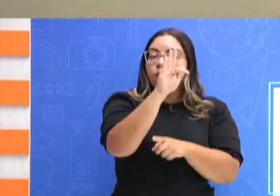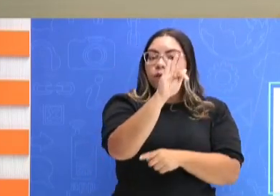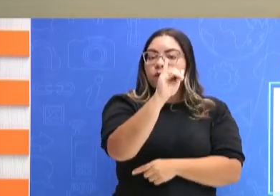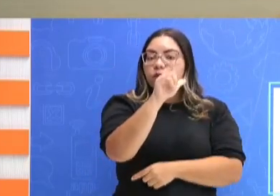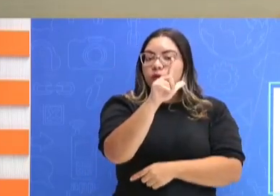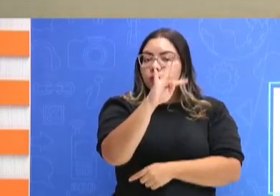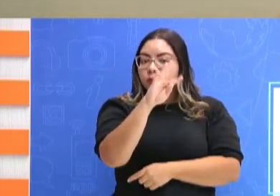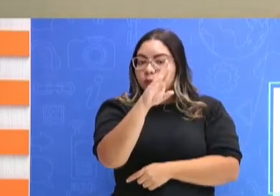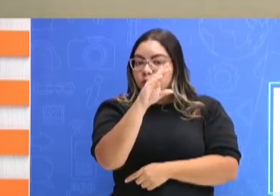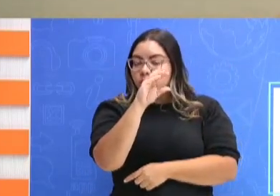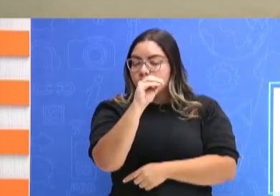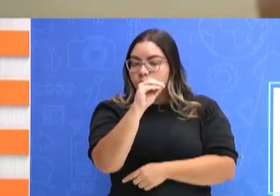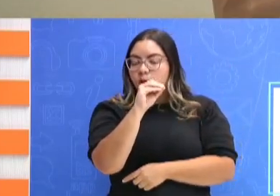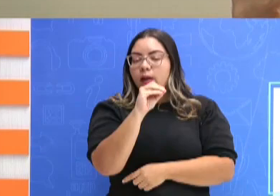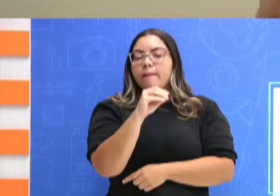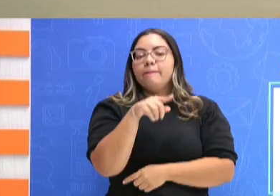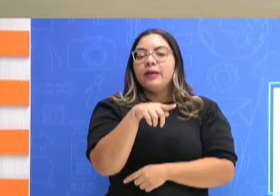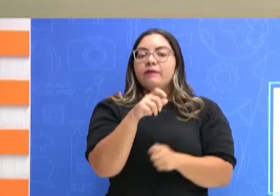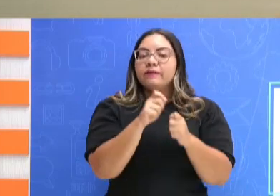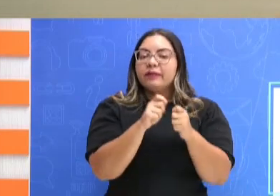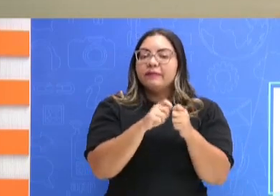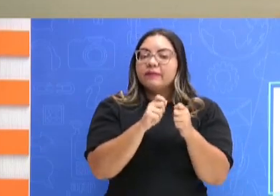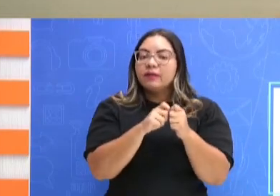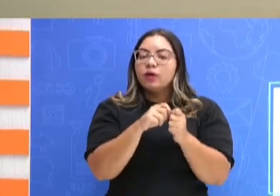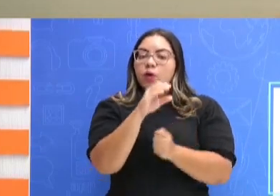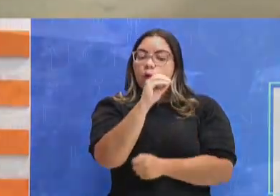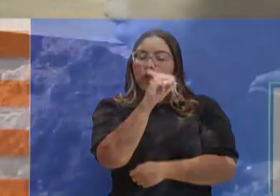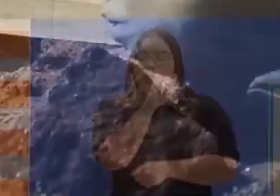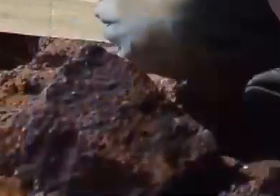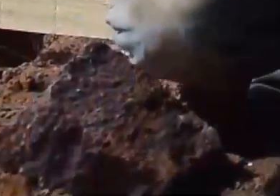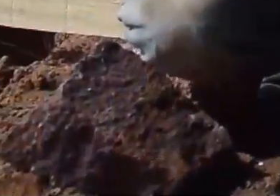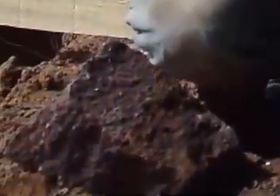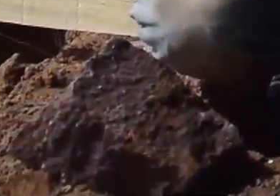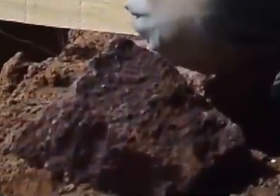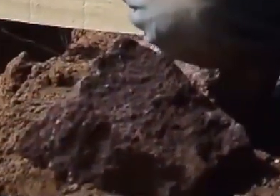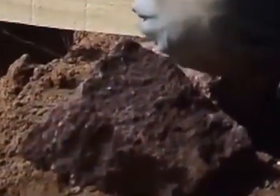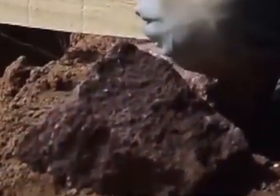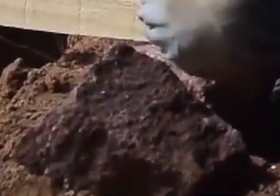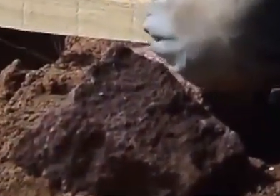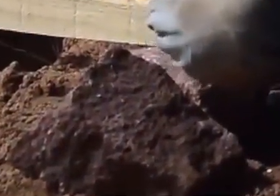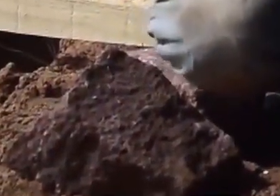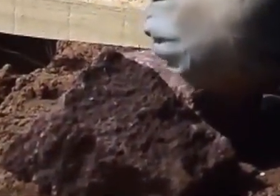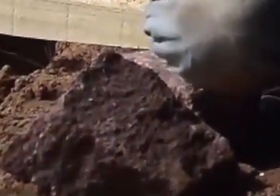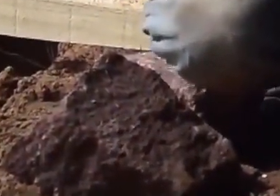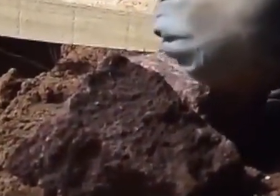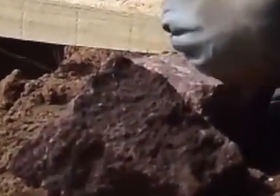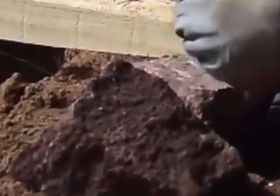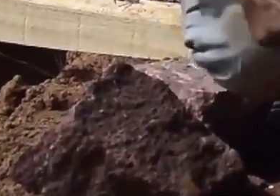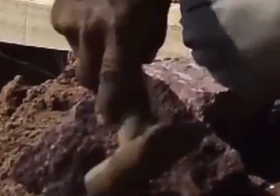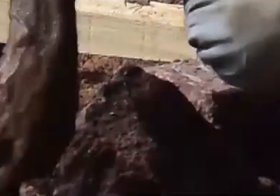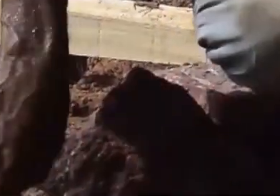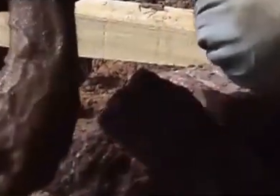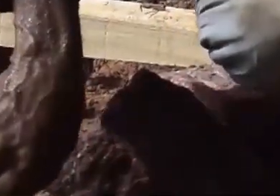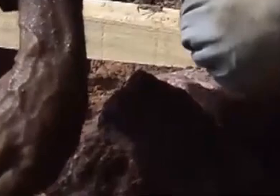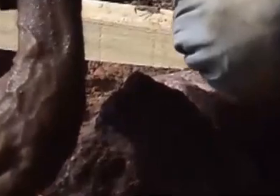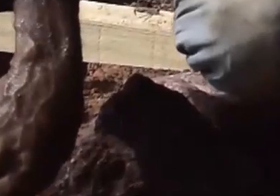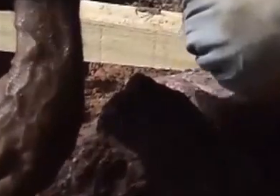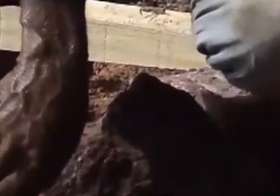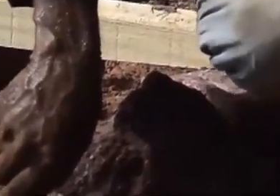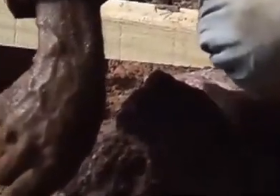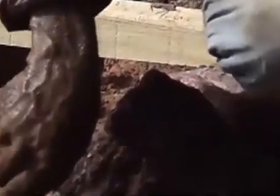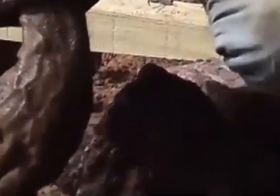filtrar o óleo diesel que sai, a impureza que sai do veículo, né? Que sai para voltar água para o rio. Limpa. 100%